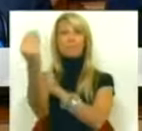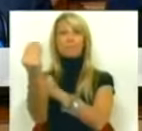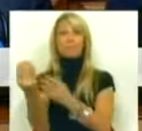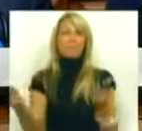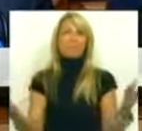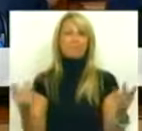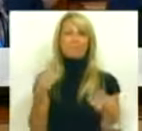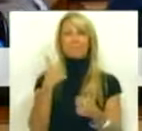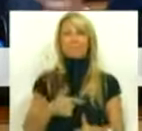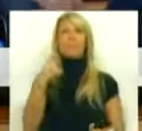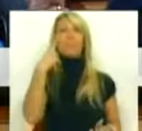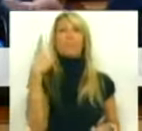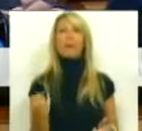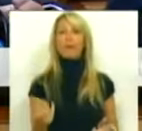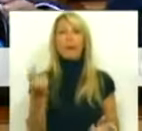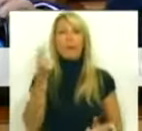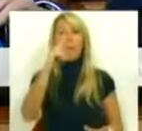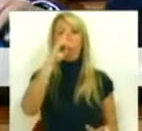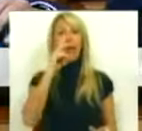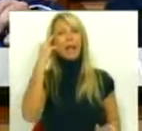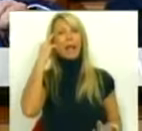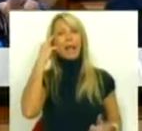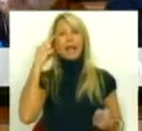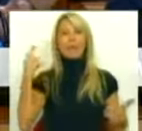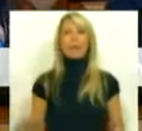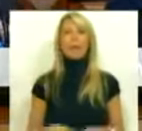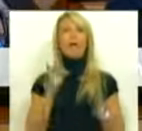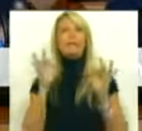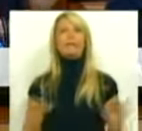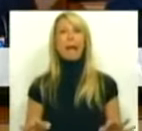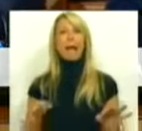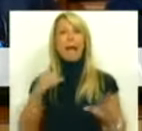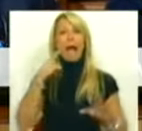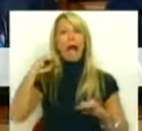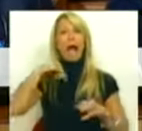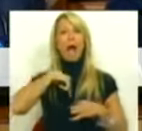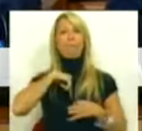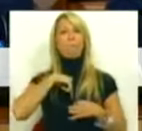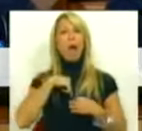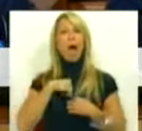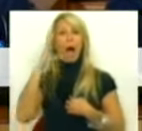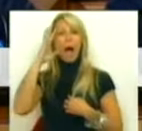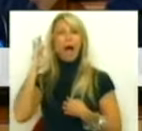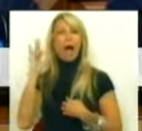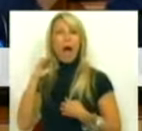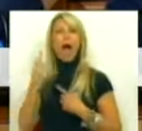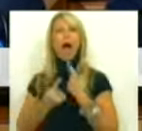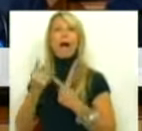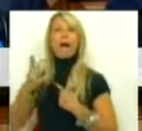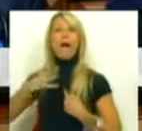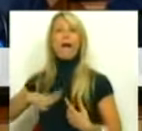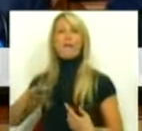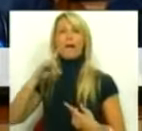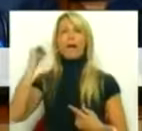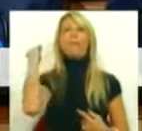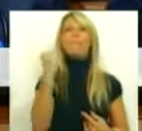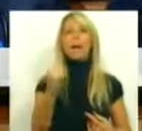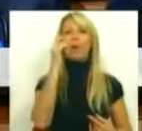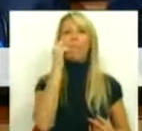bom registrar, quase a lembrar que tal complexo de Édipo, em que alguém quer matar o pai. Vossas Excelências neste momento estão nessa fase, o que